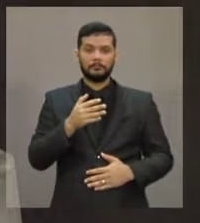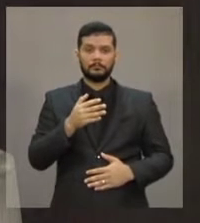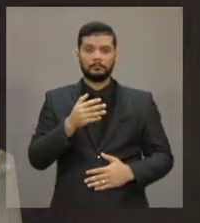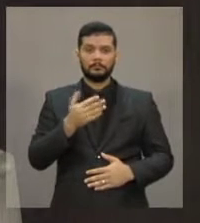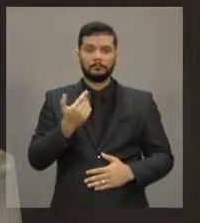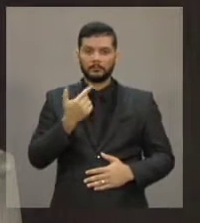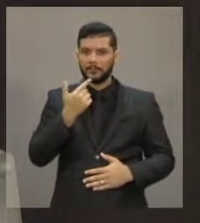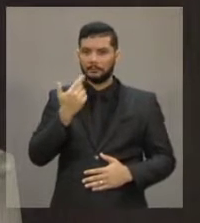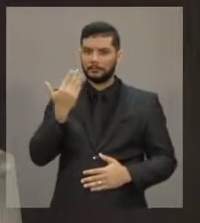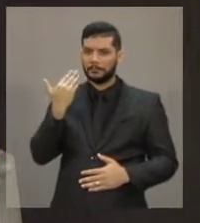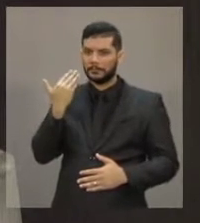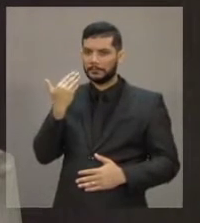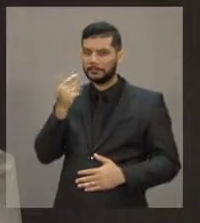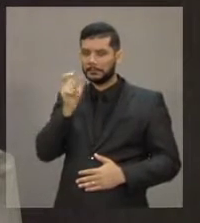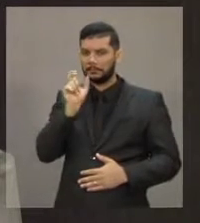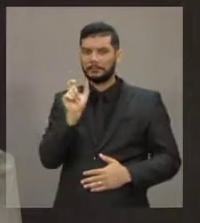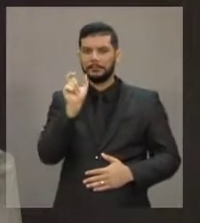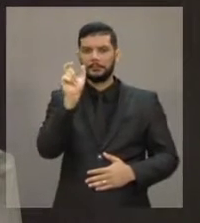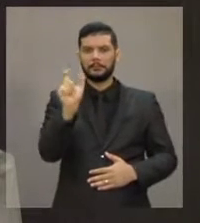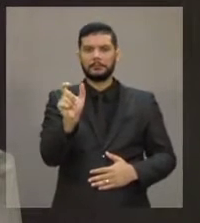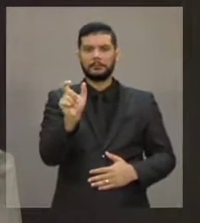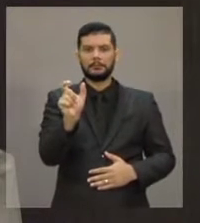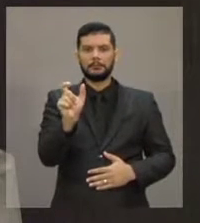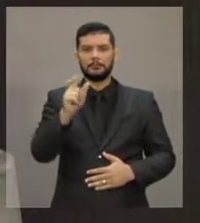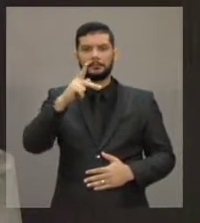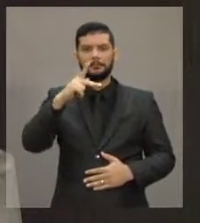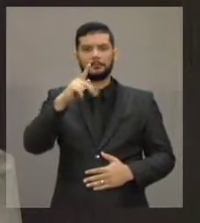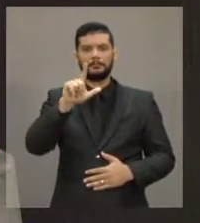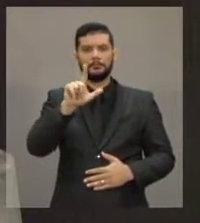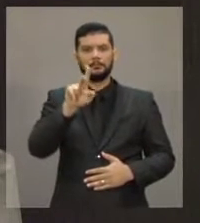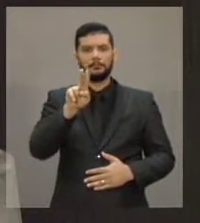há muito pouco tempo a palavra pluralidade.